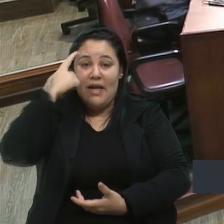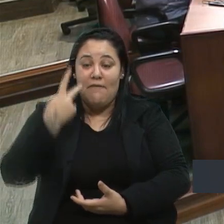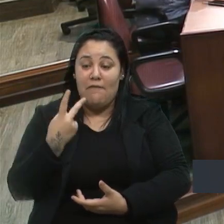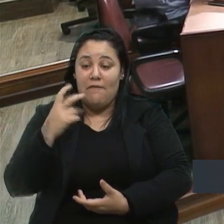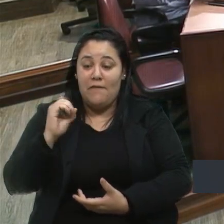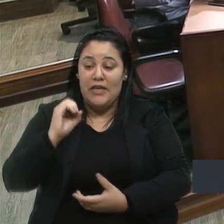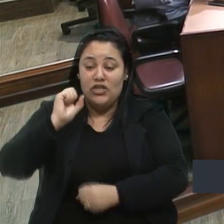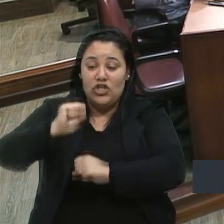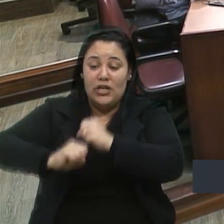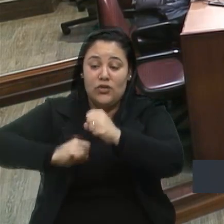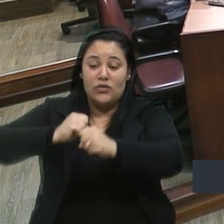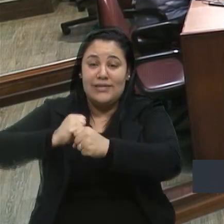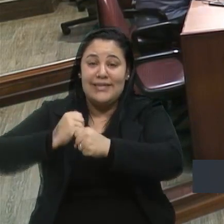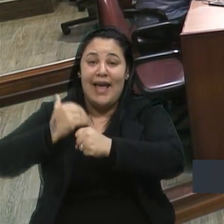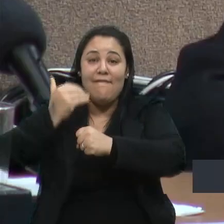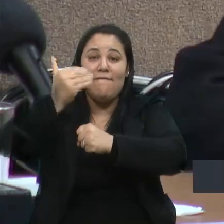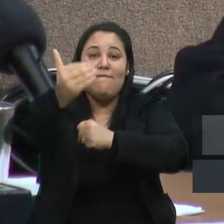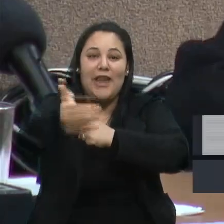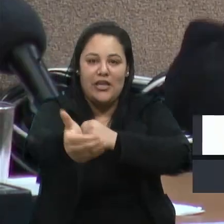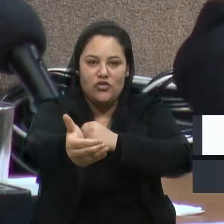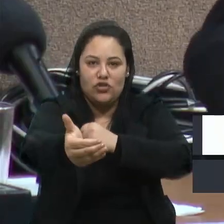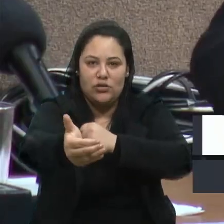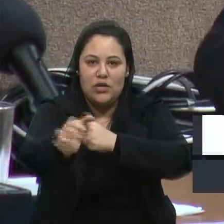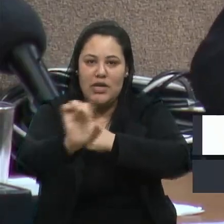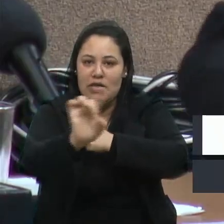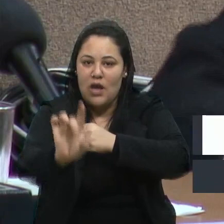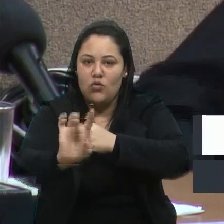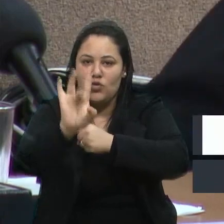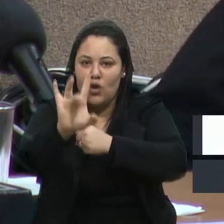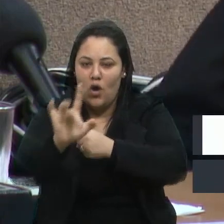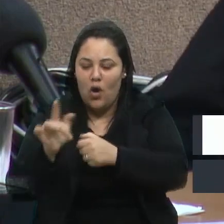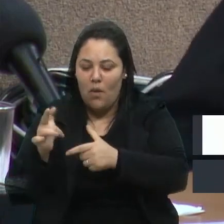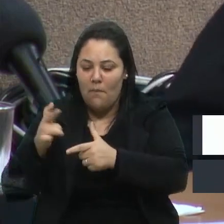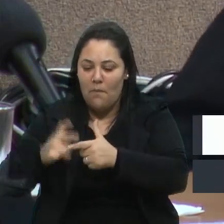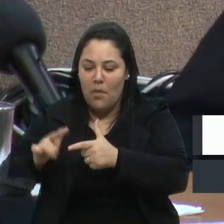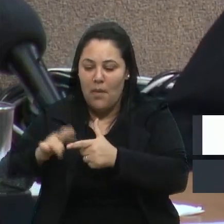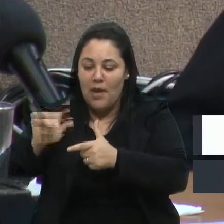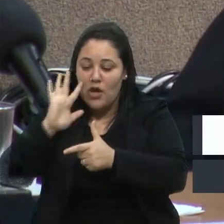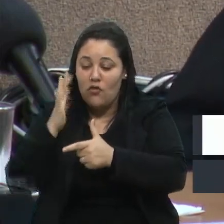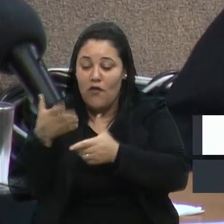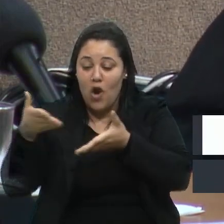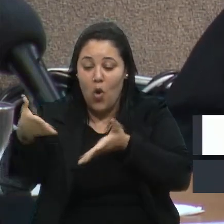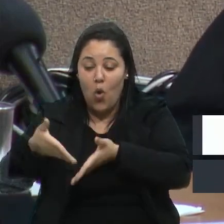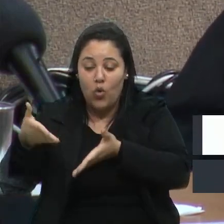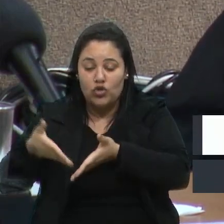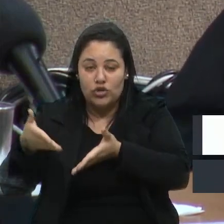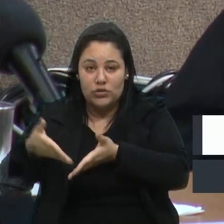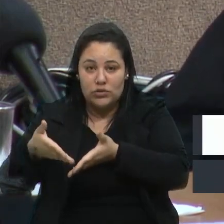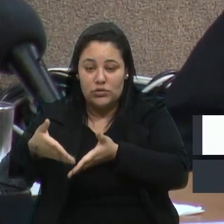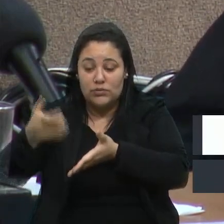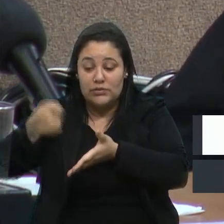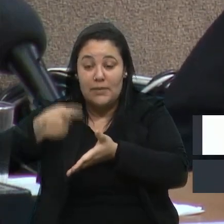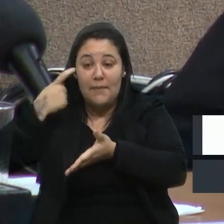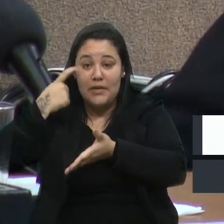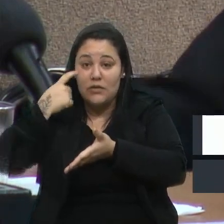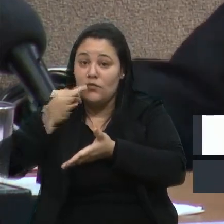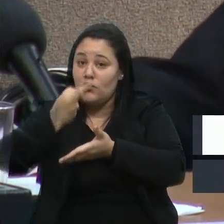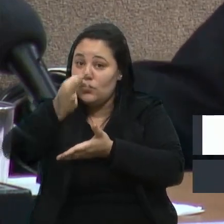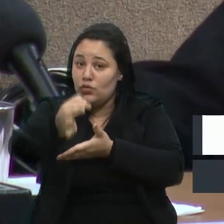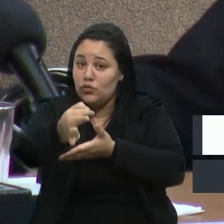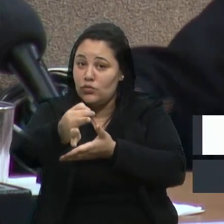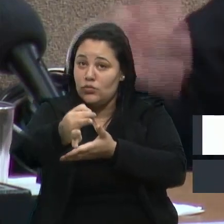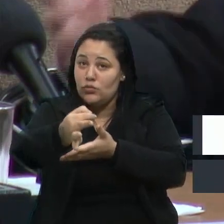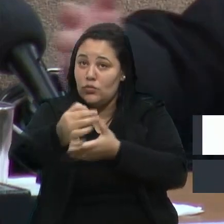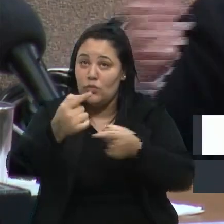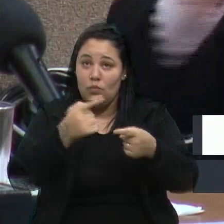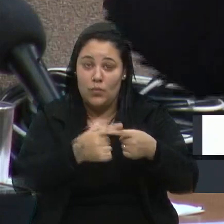assim, apagar o incêndio, né? Mas começar a pensar em daqui a 20 anos. Caxias do Sul está ficando com a questão da mobilidade,